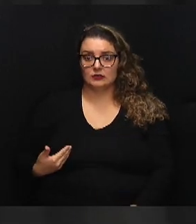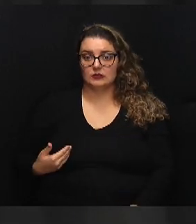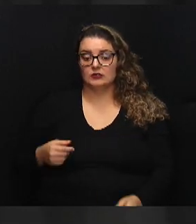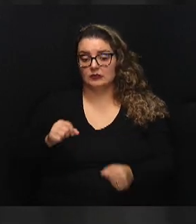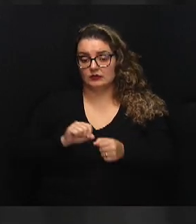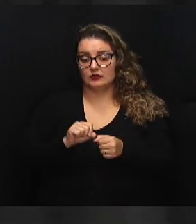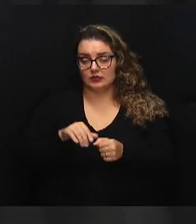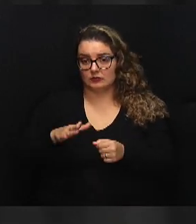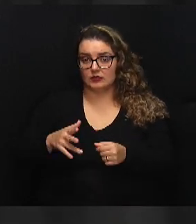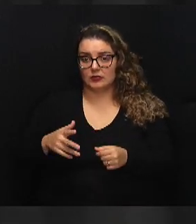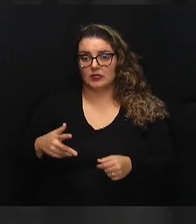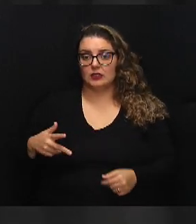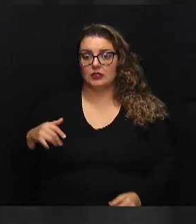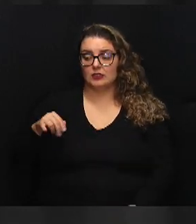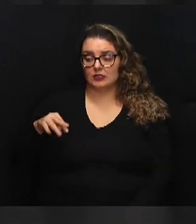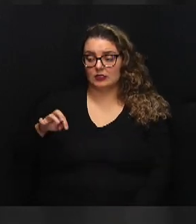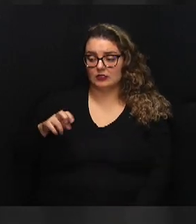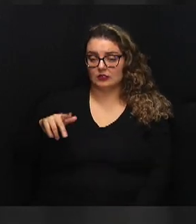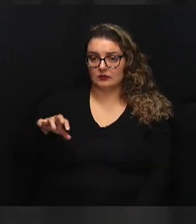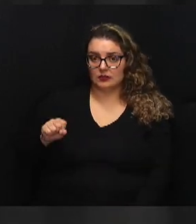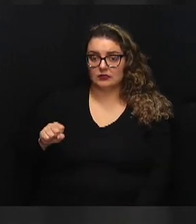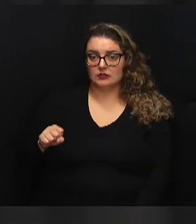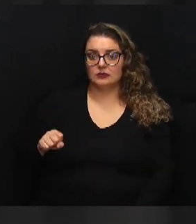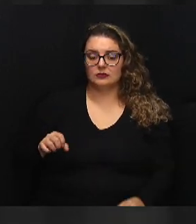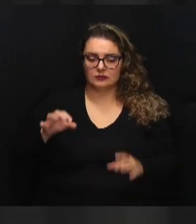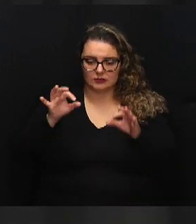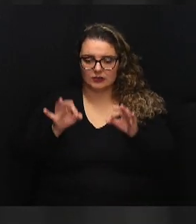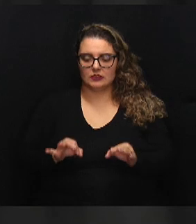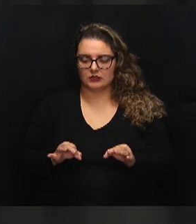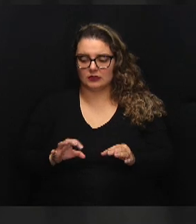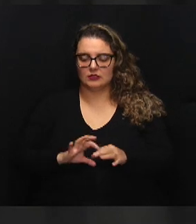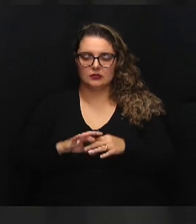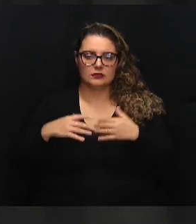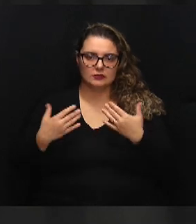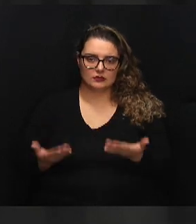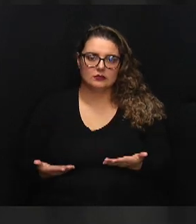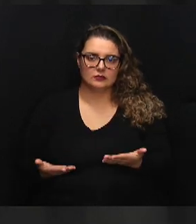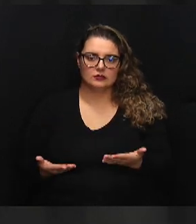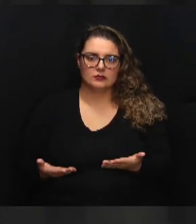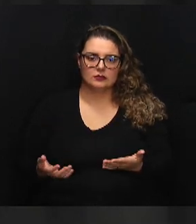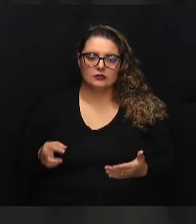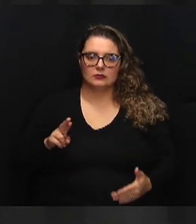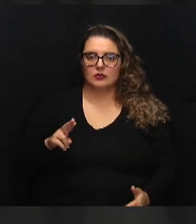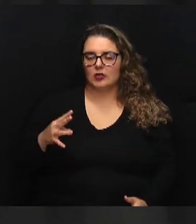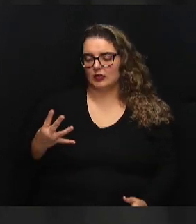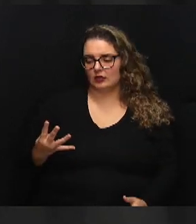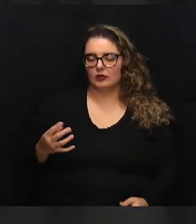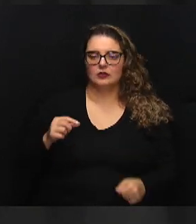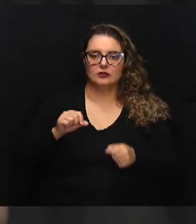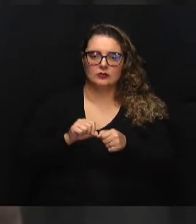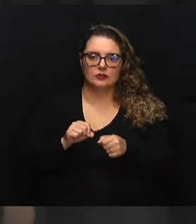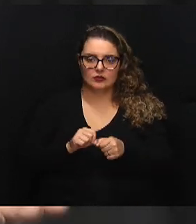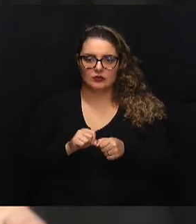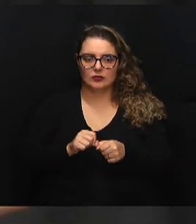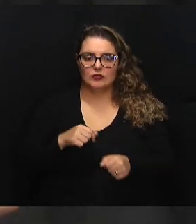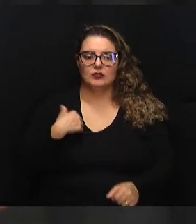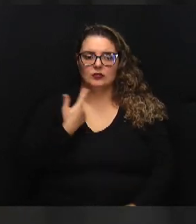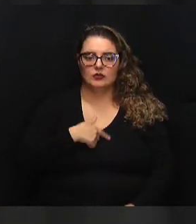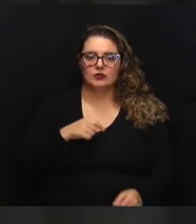mais as intervenções pontuais, e deixamos lá para a R4 fazer, e a gente